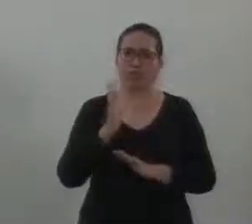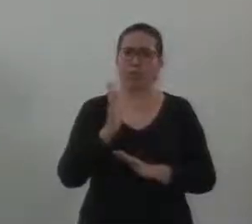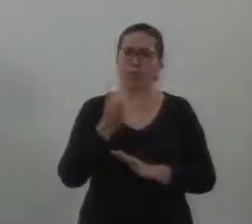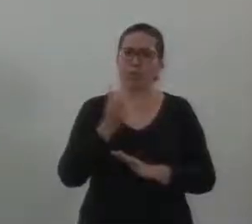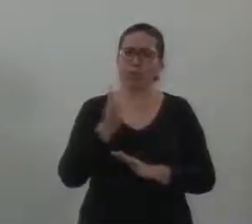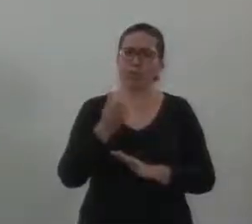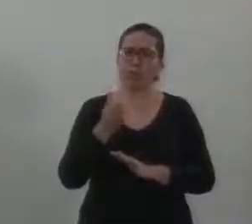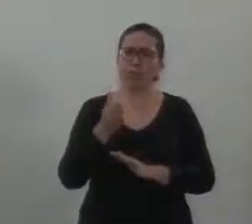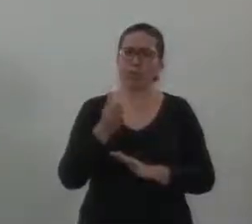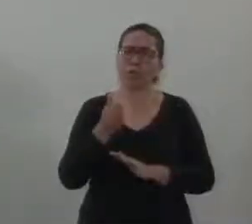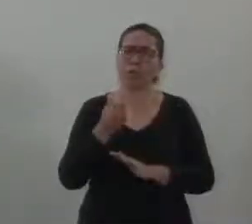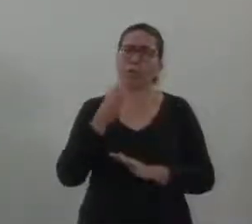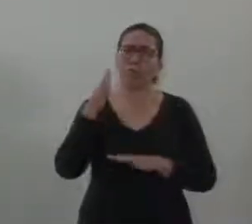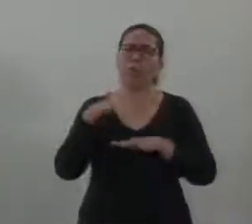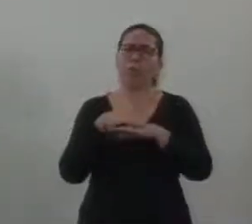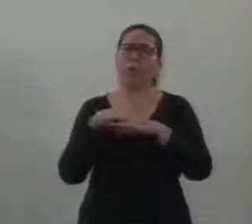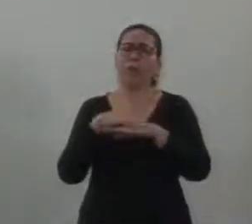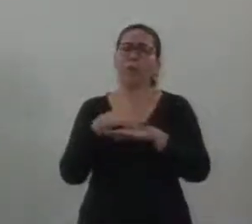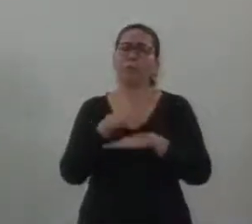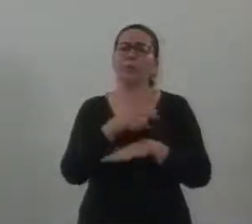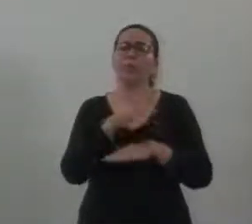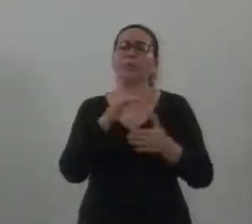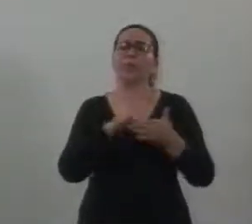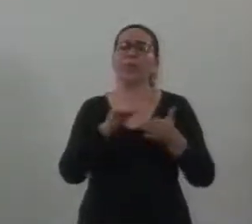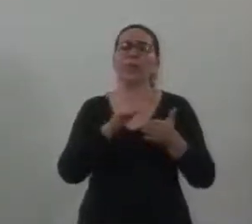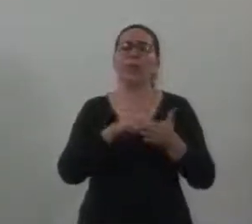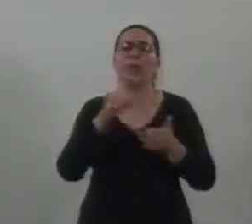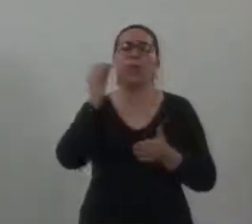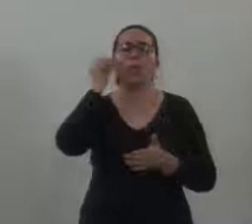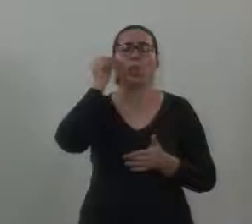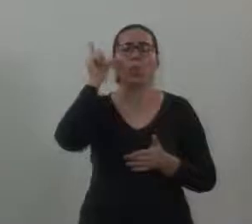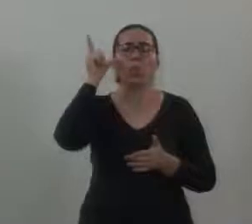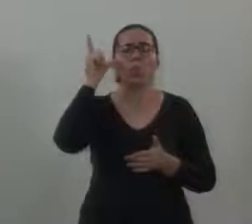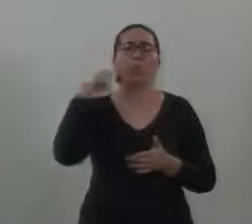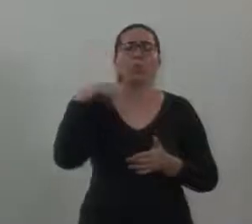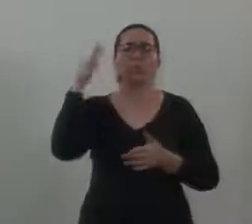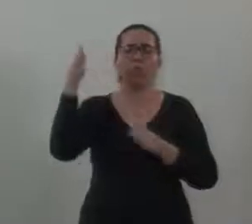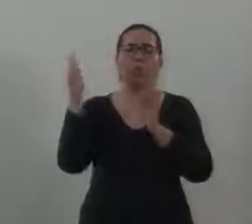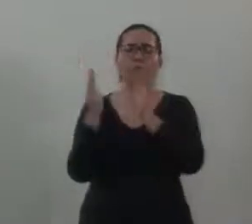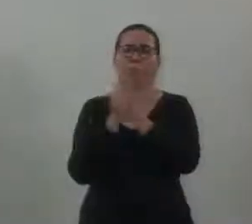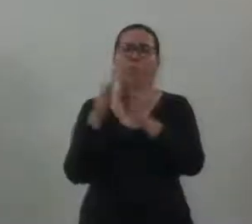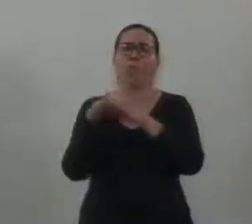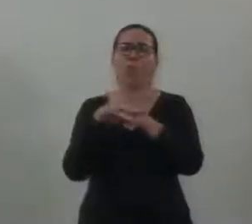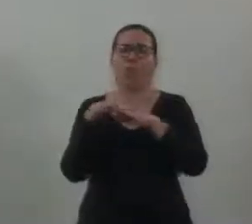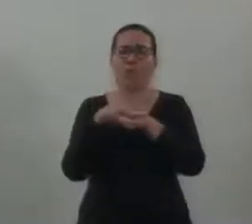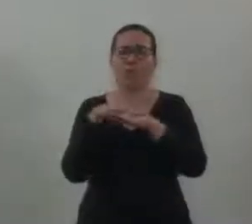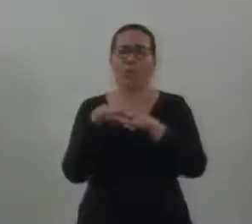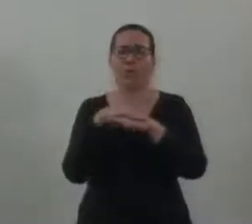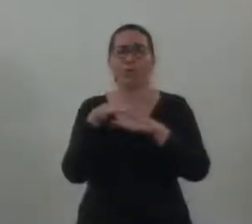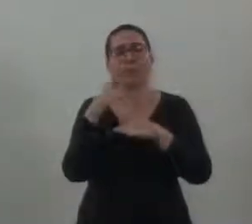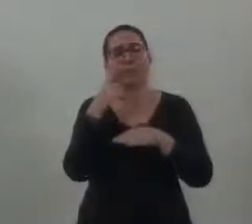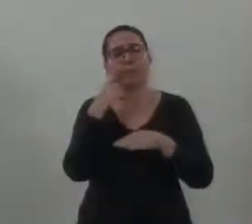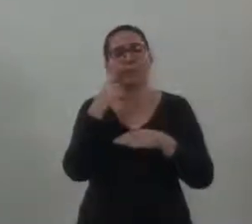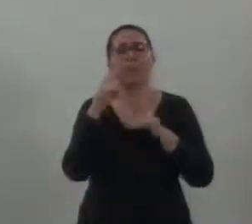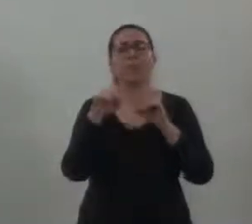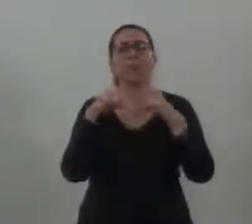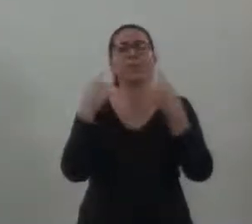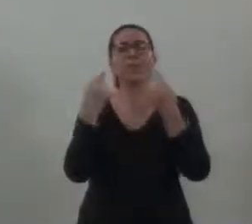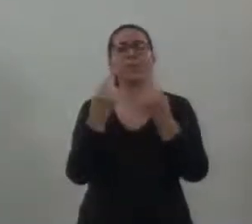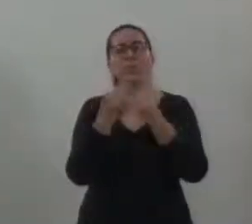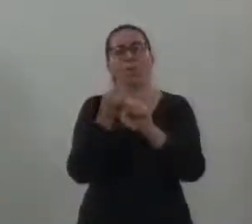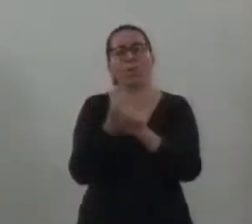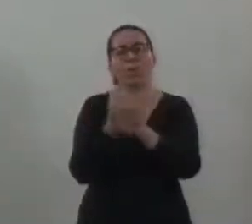pouco o assunto ao secretário de Cultura, ao Adriano de Souza, e eu vou conversar com ele, a gente vai dar um jeito de fazer uma reunião remota